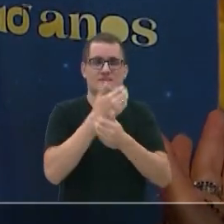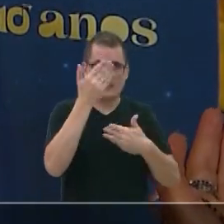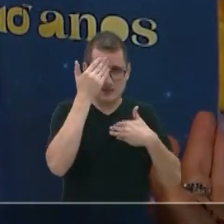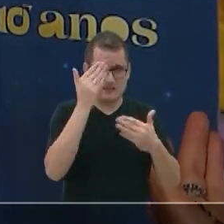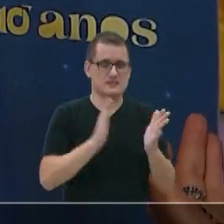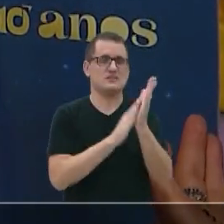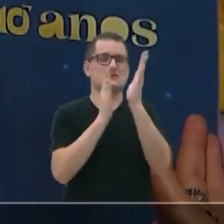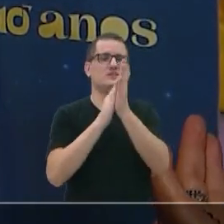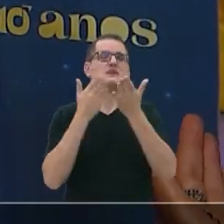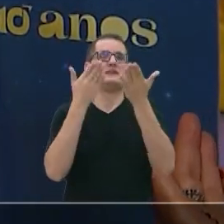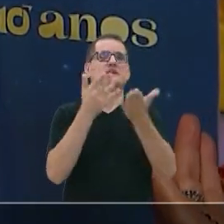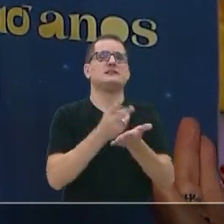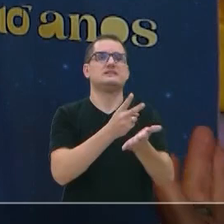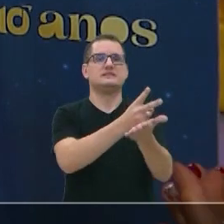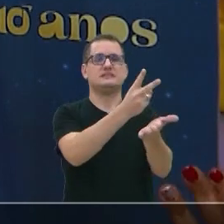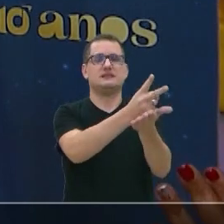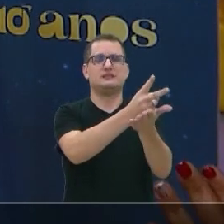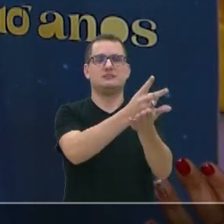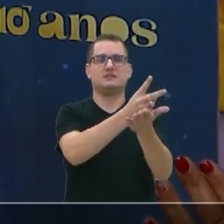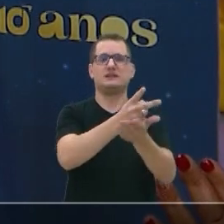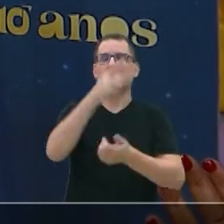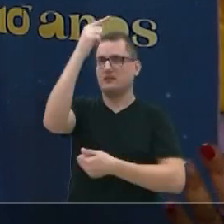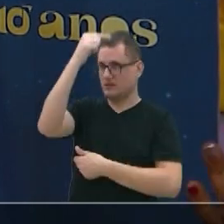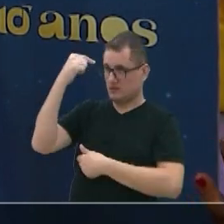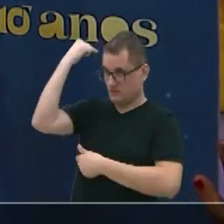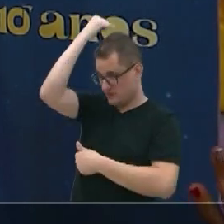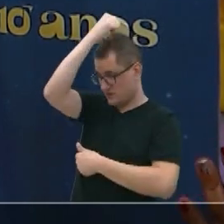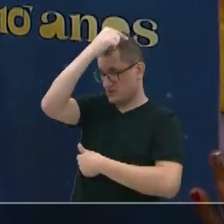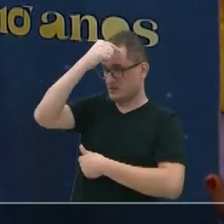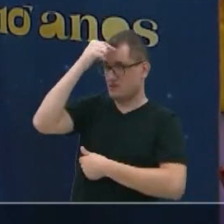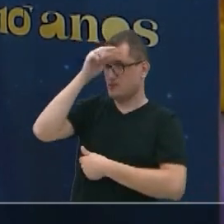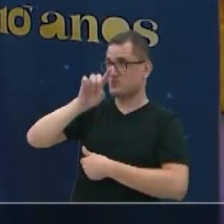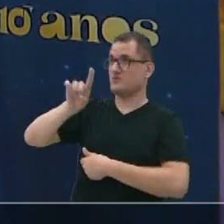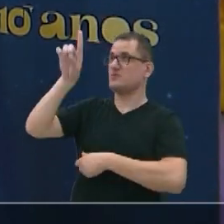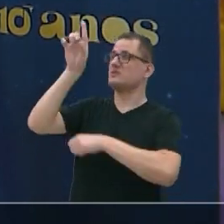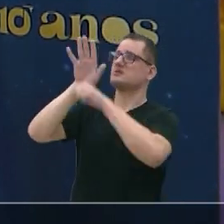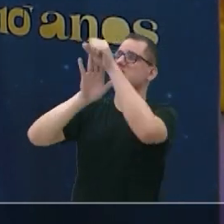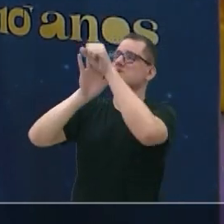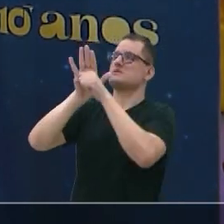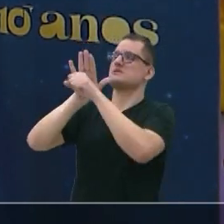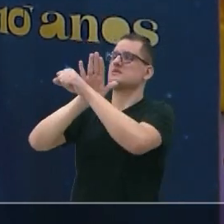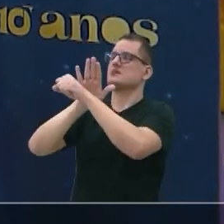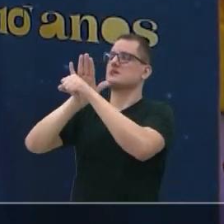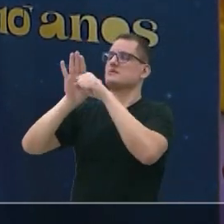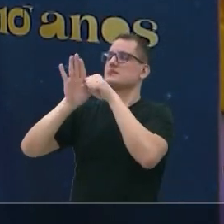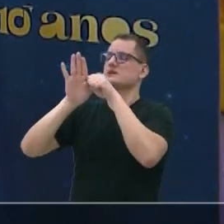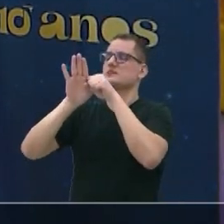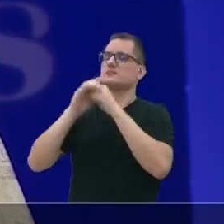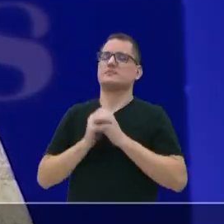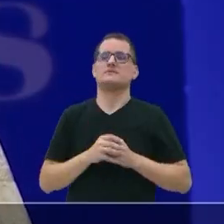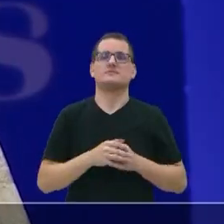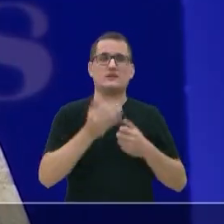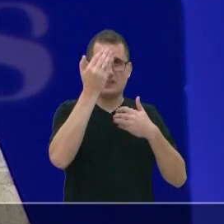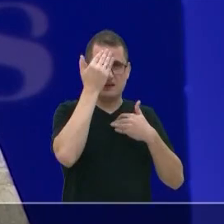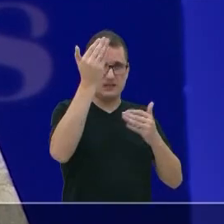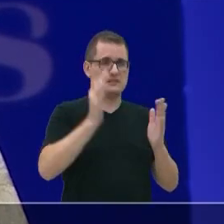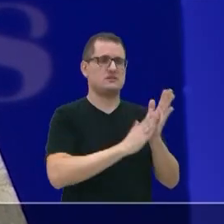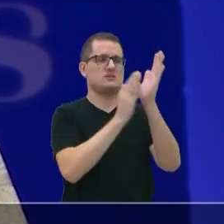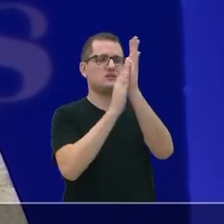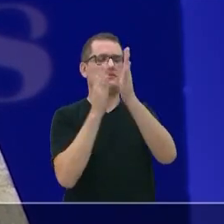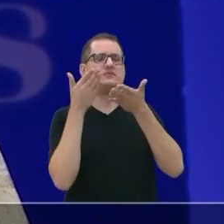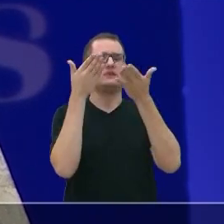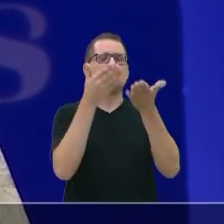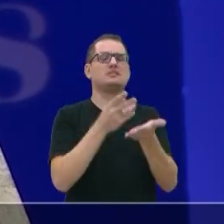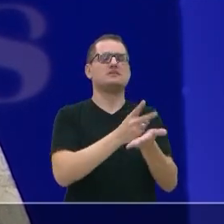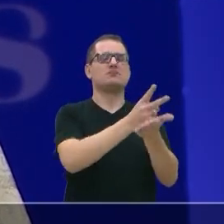Graças e louvores se deem a cada momento. Ao Santíssimo e Diviníssimo Senhor. Graças e louvores se